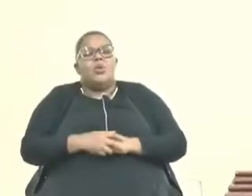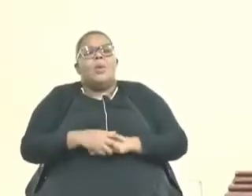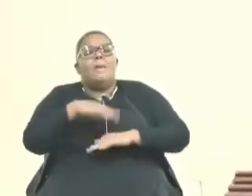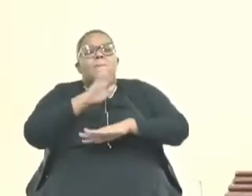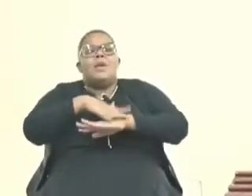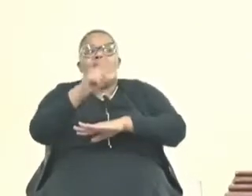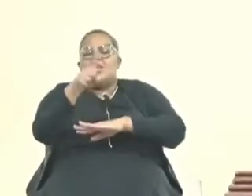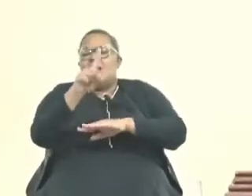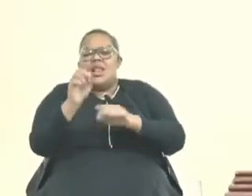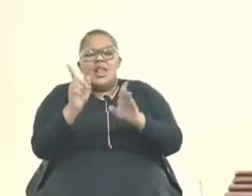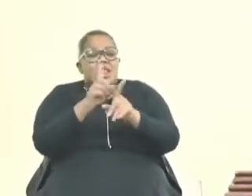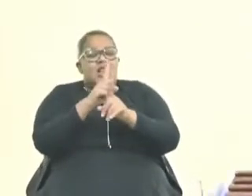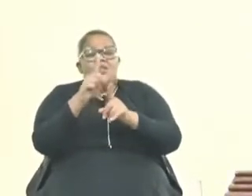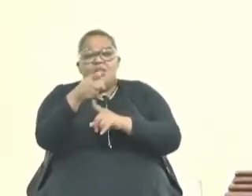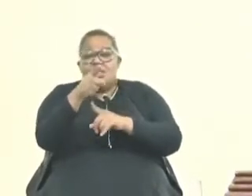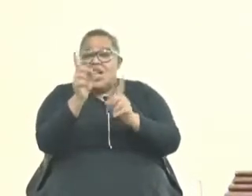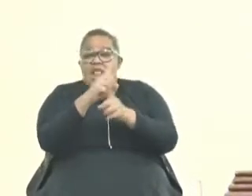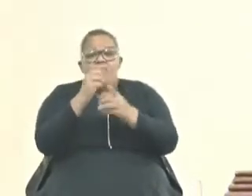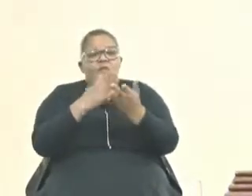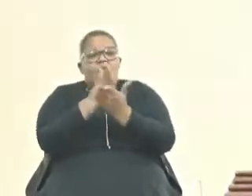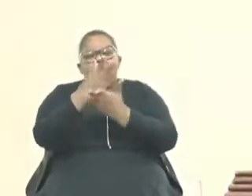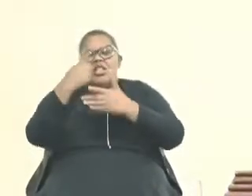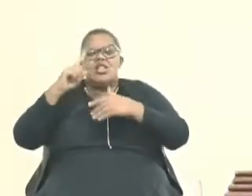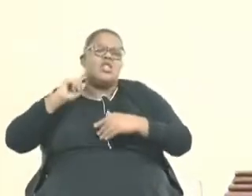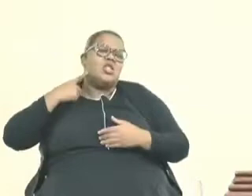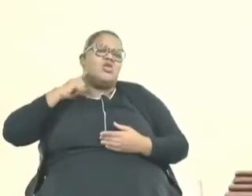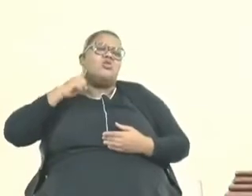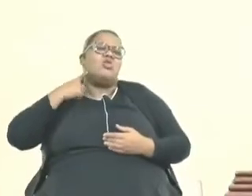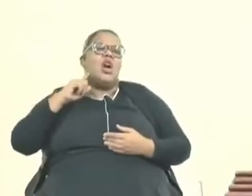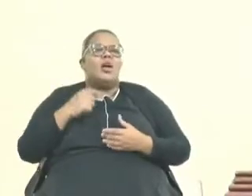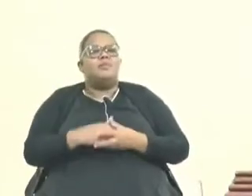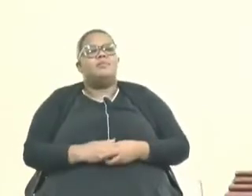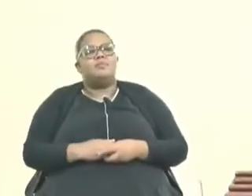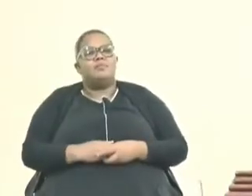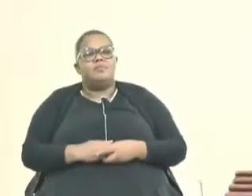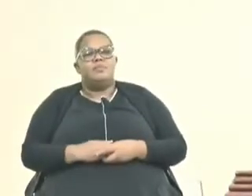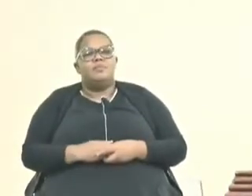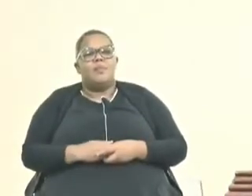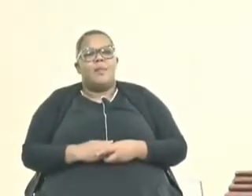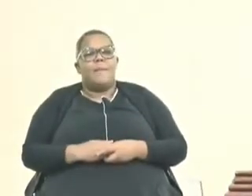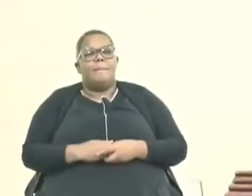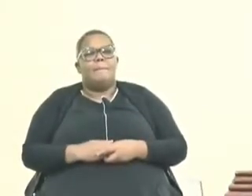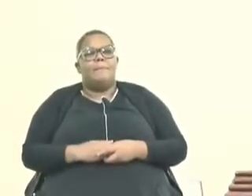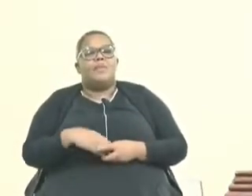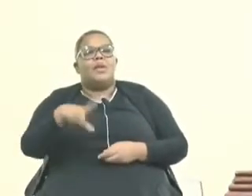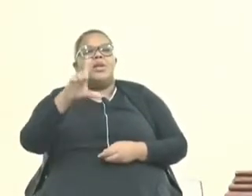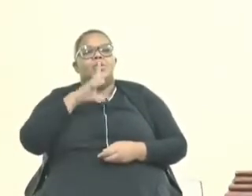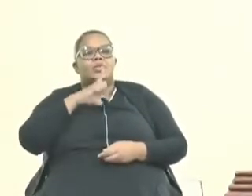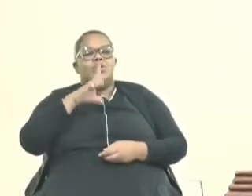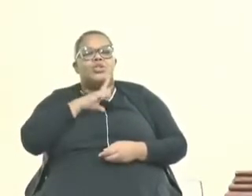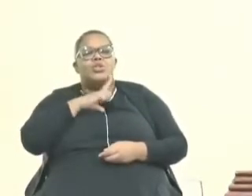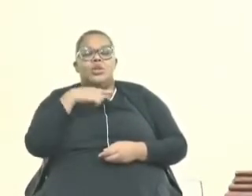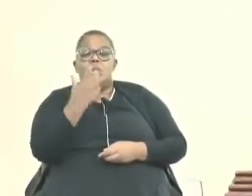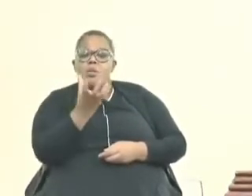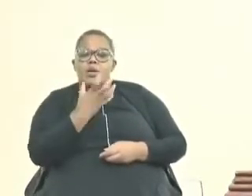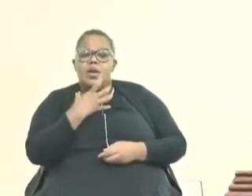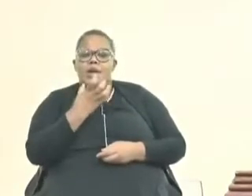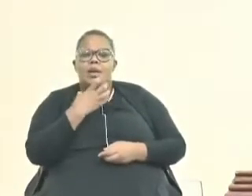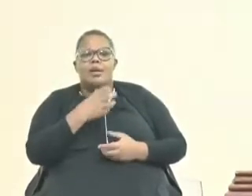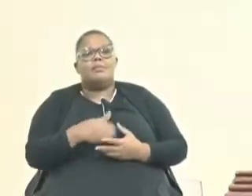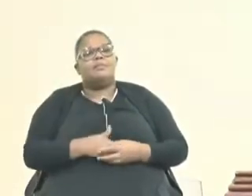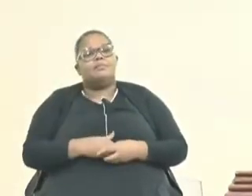contaminar em nome de Jesus mas você precisa tomar uma decisão o Samuel tinha uma decisão